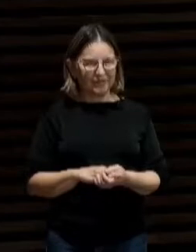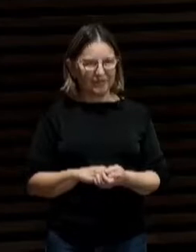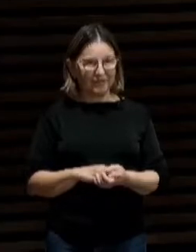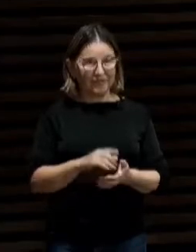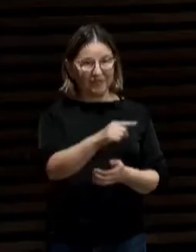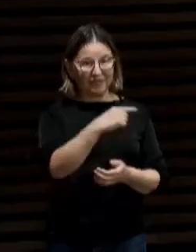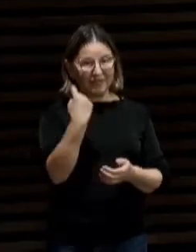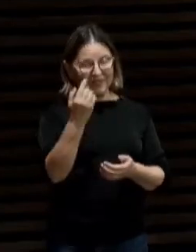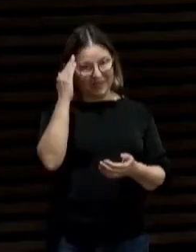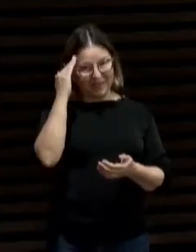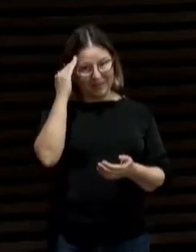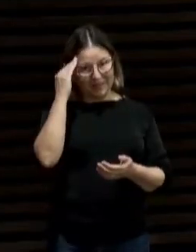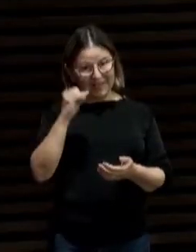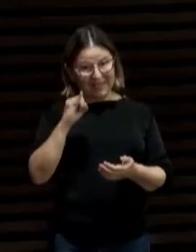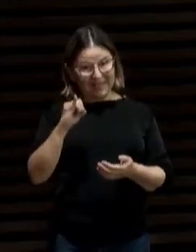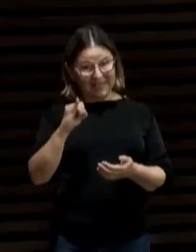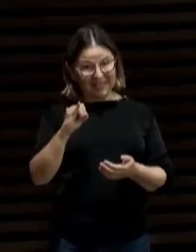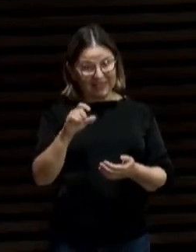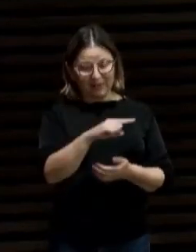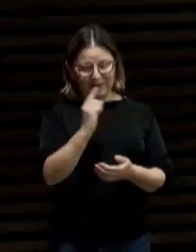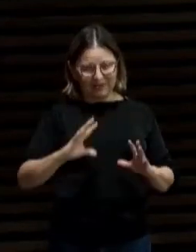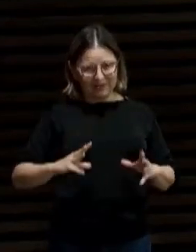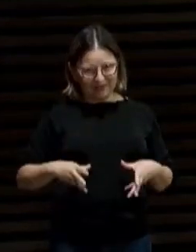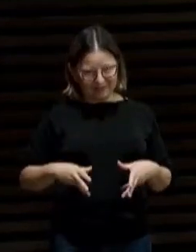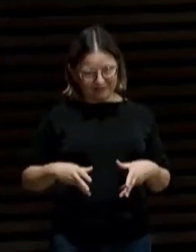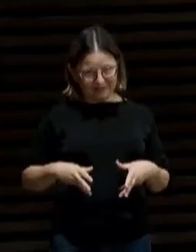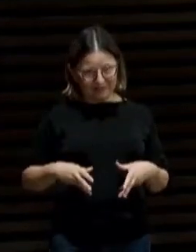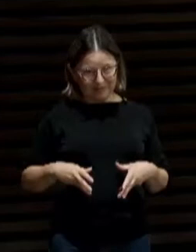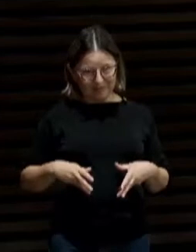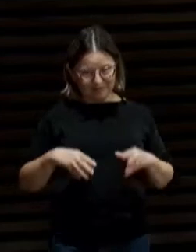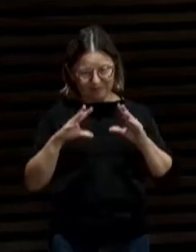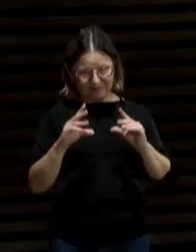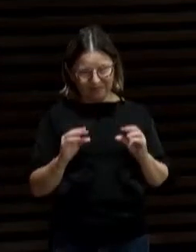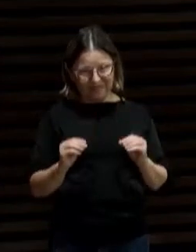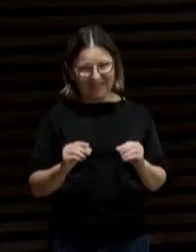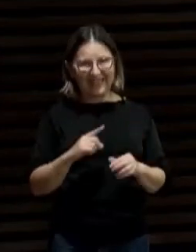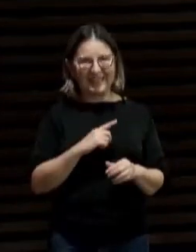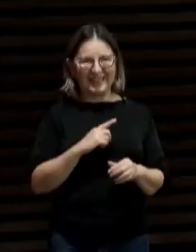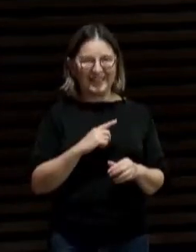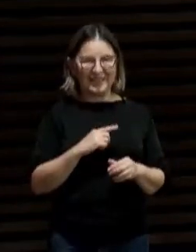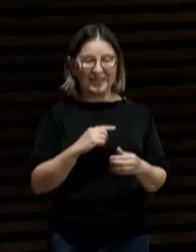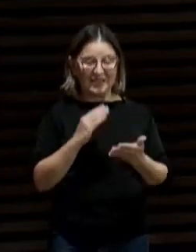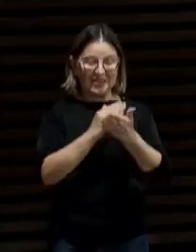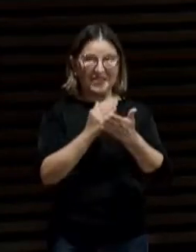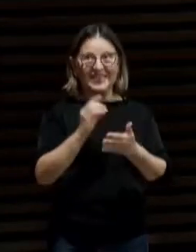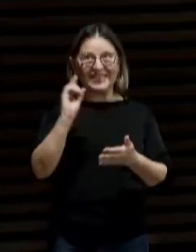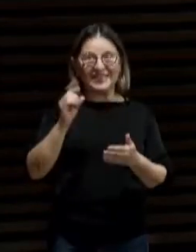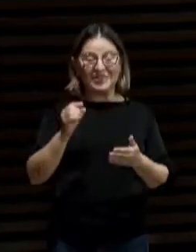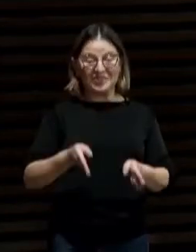Sabemos que se a nossa casa terrestre, desde o tabernáculo, se desfizer, temos da parte de Deus um